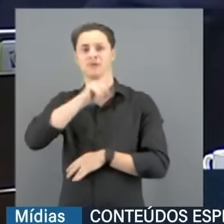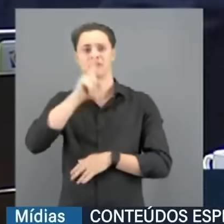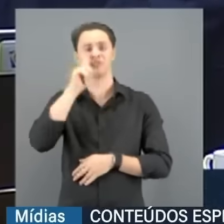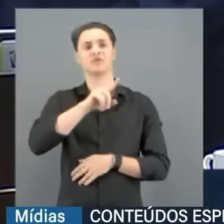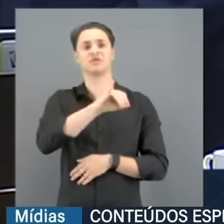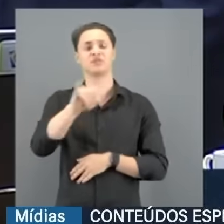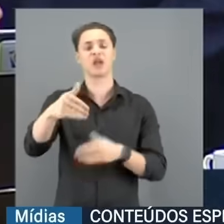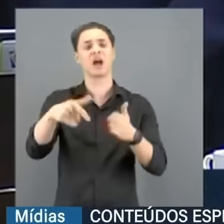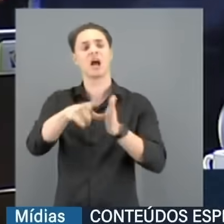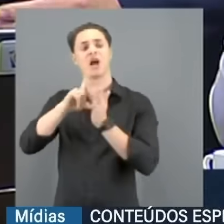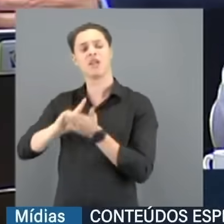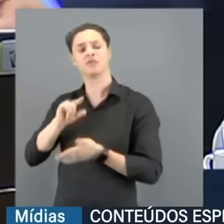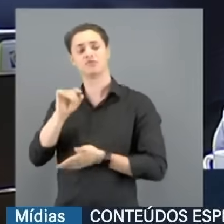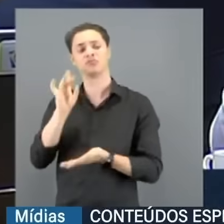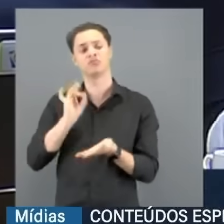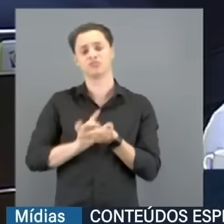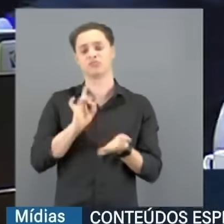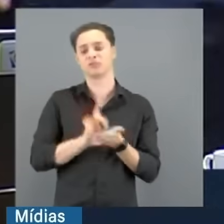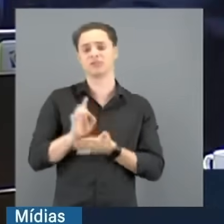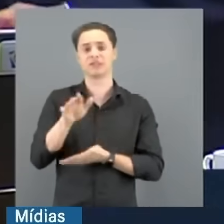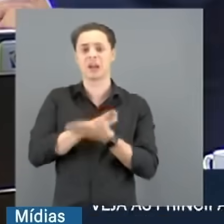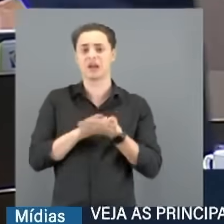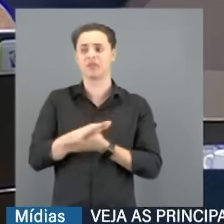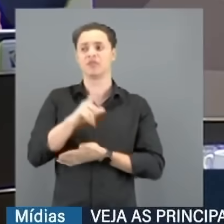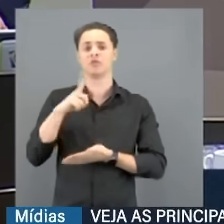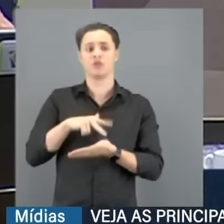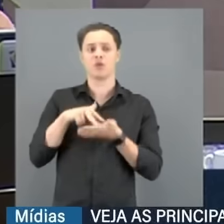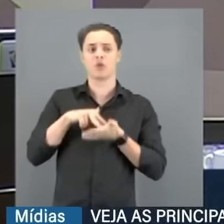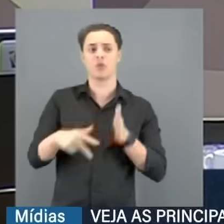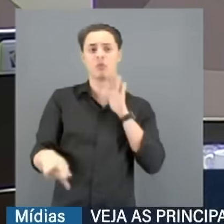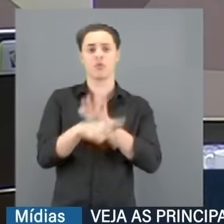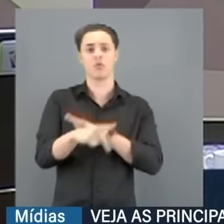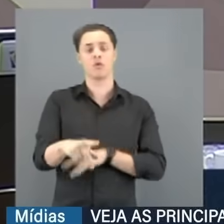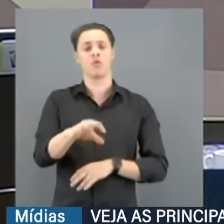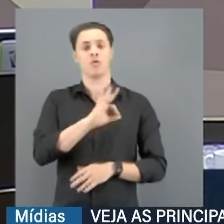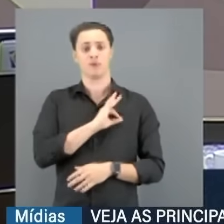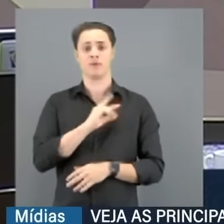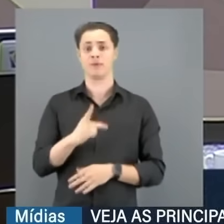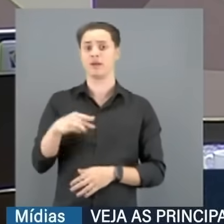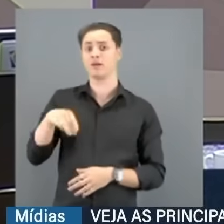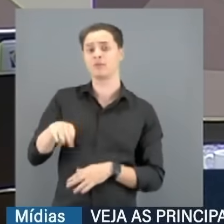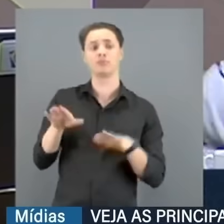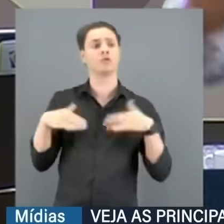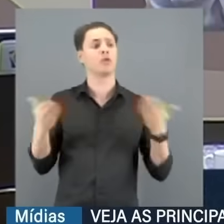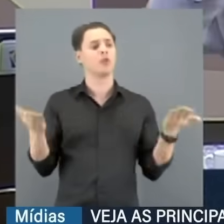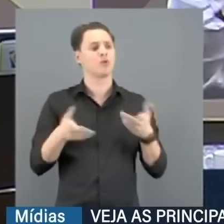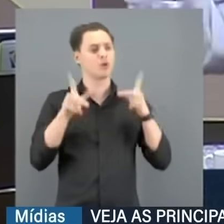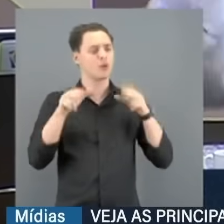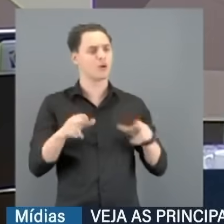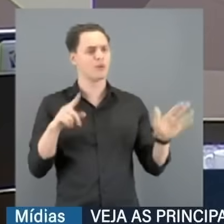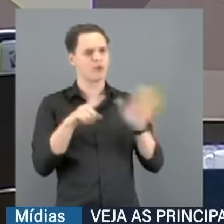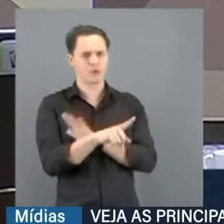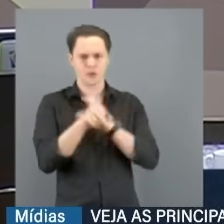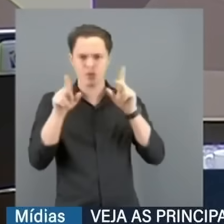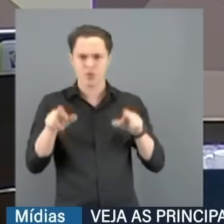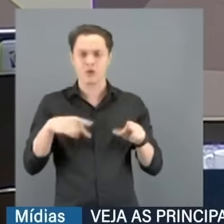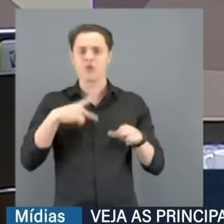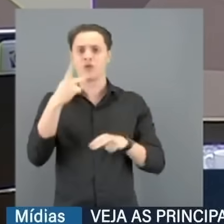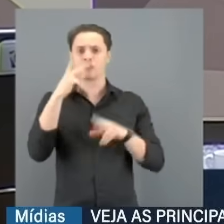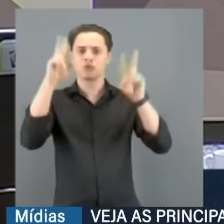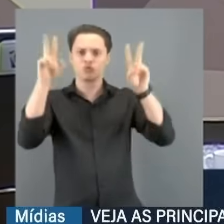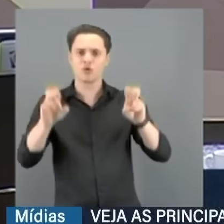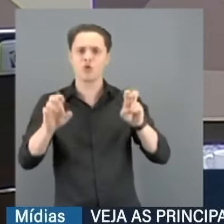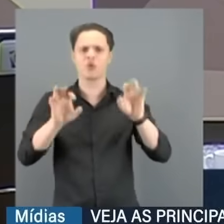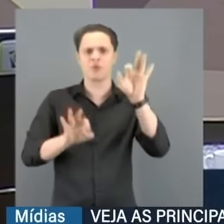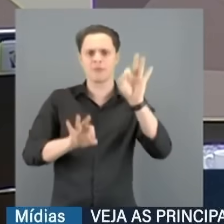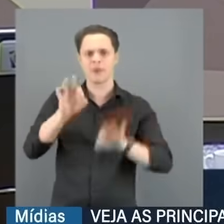essas anteriores de fato não tivessem o efetivo da Polícia Militar. Aí eles estão dizendo que é igual a pergunta, ou seja, eu falo de plano escudo e tenho